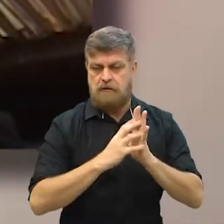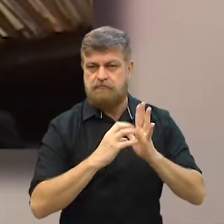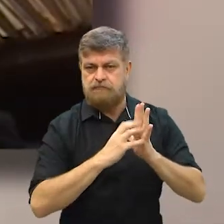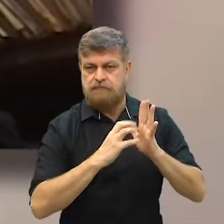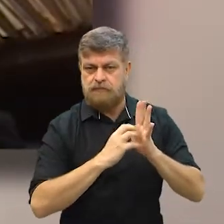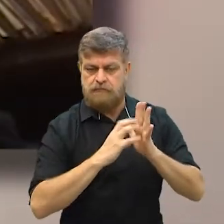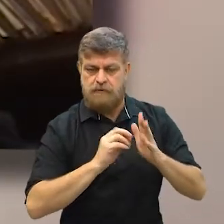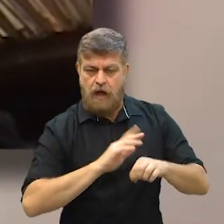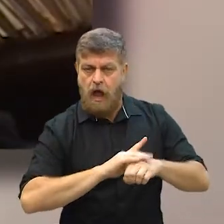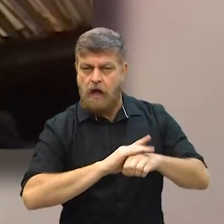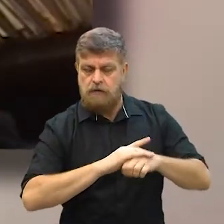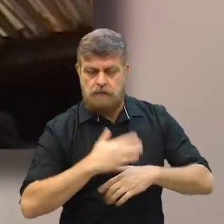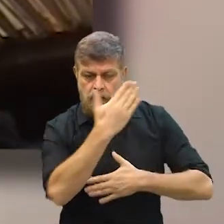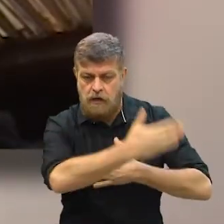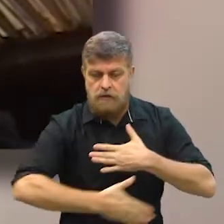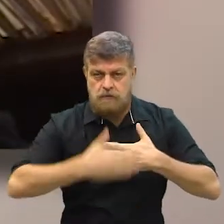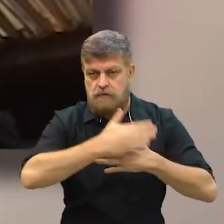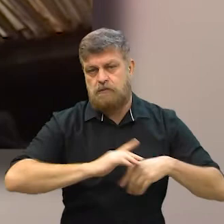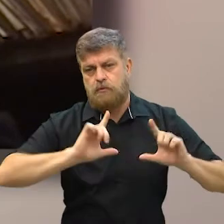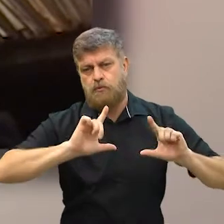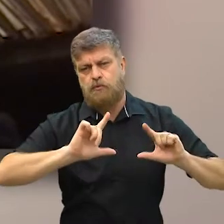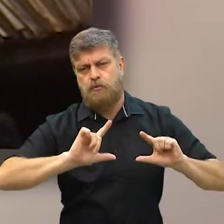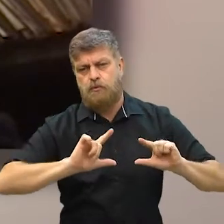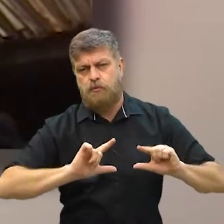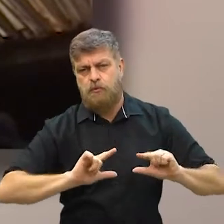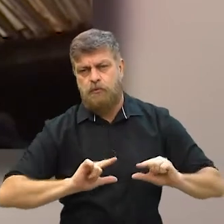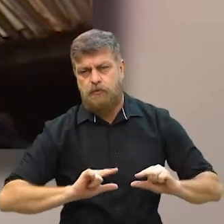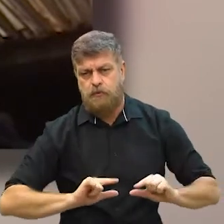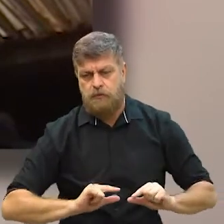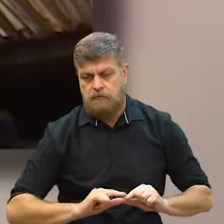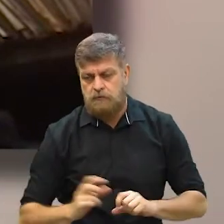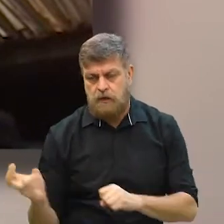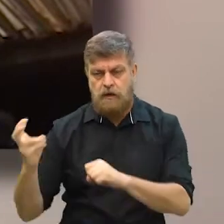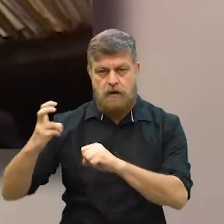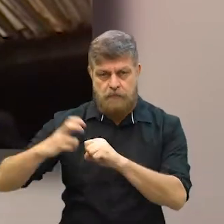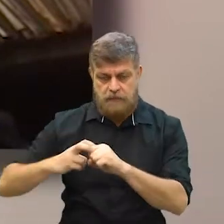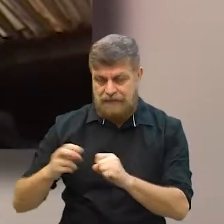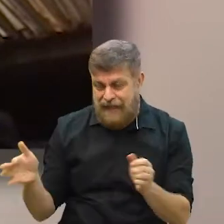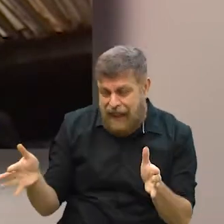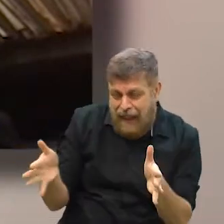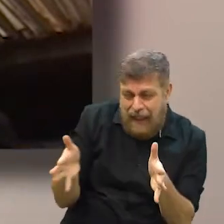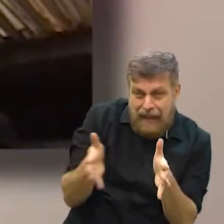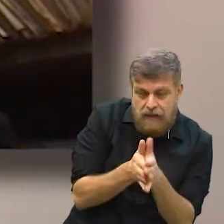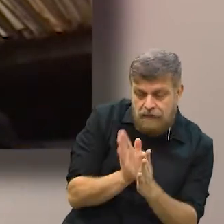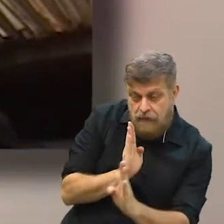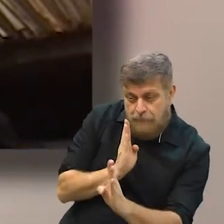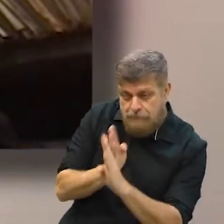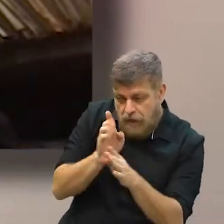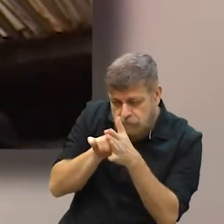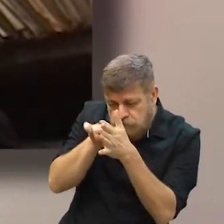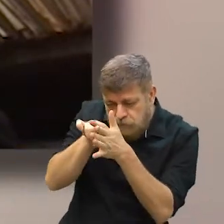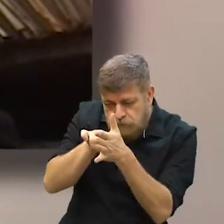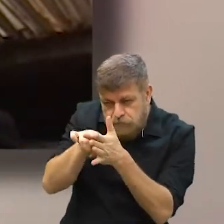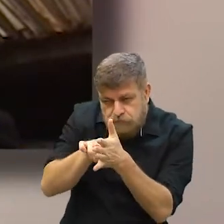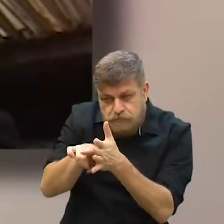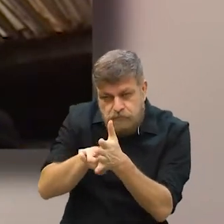de doença de imunodeficiência humana adquirida, a AIDS, porque se você fizer o